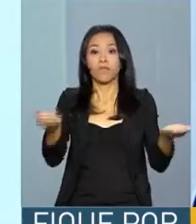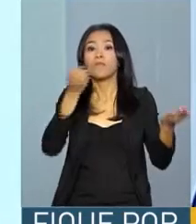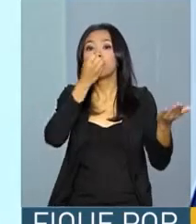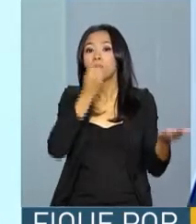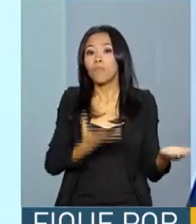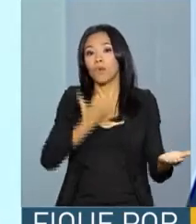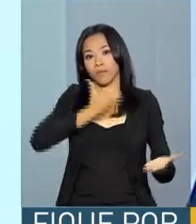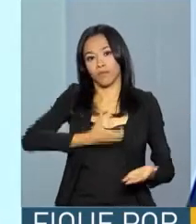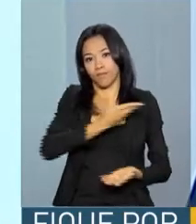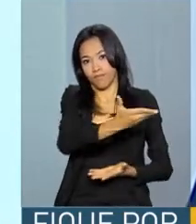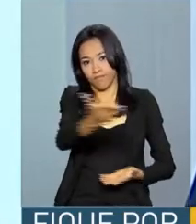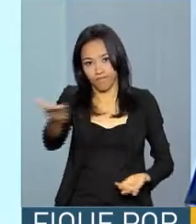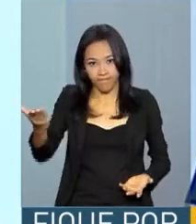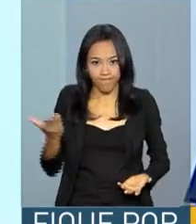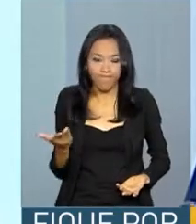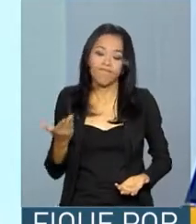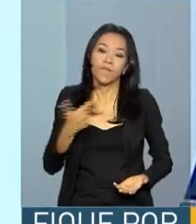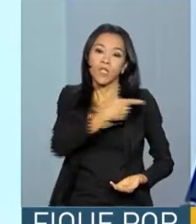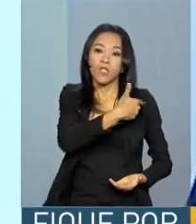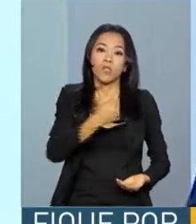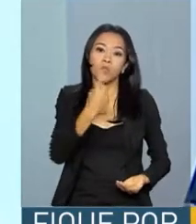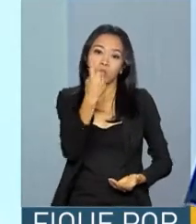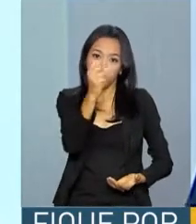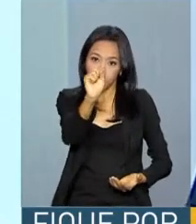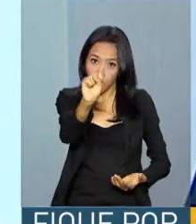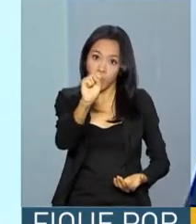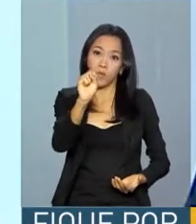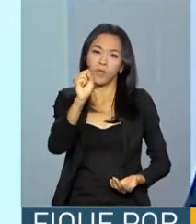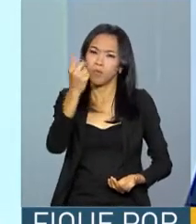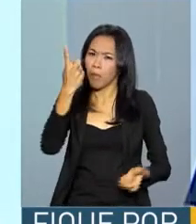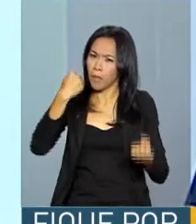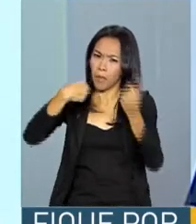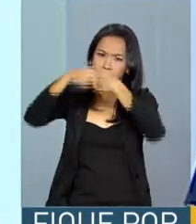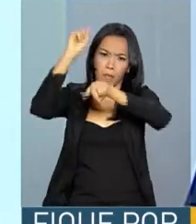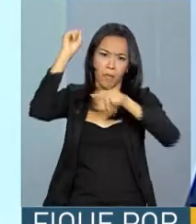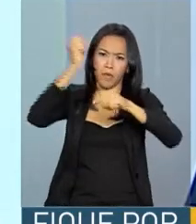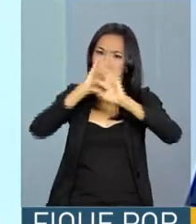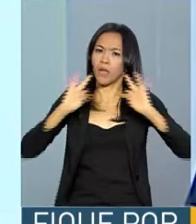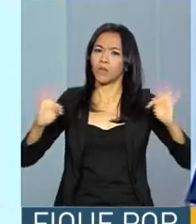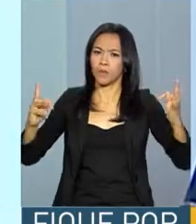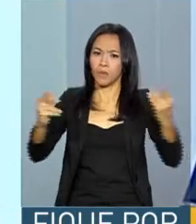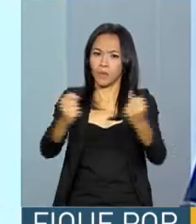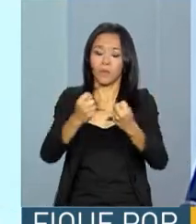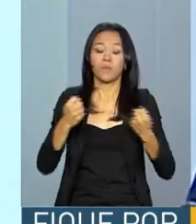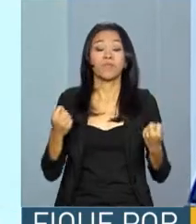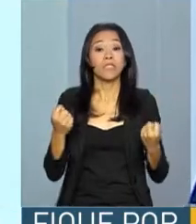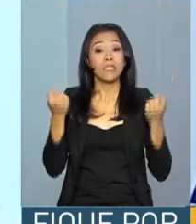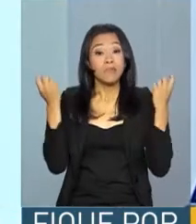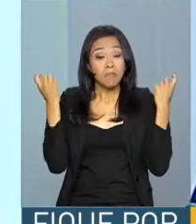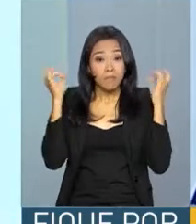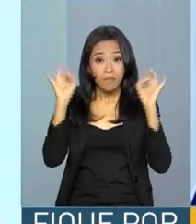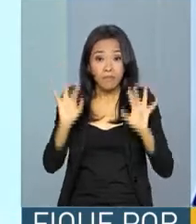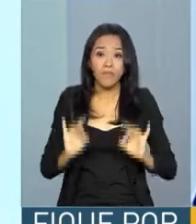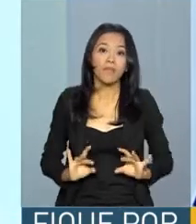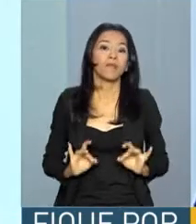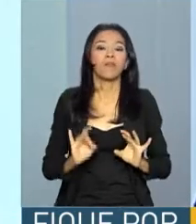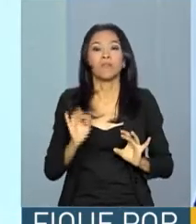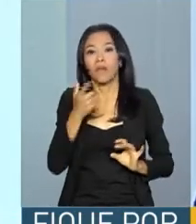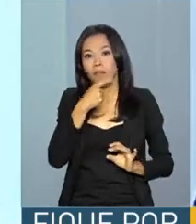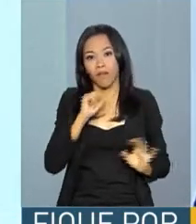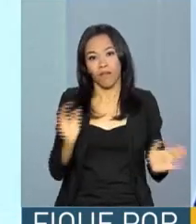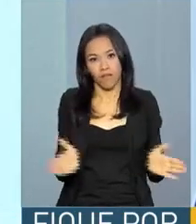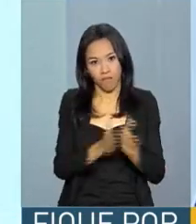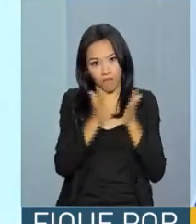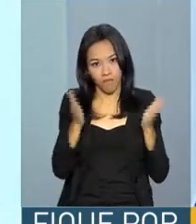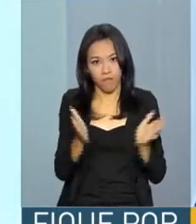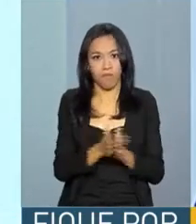Natal, um 2018 muito próspero para todos nós, especialmente para os mais carentes,